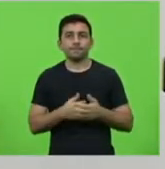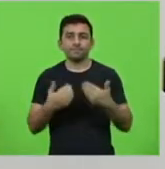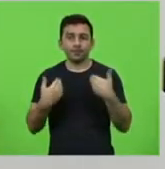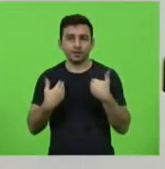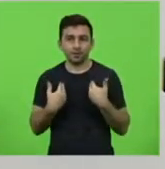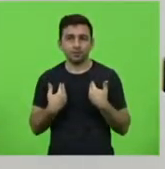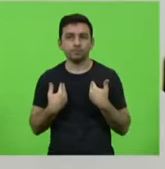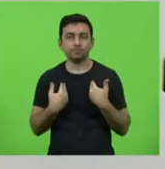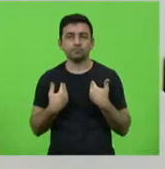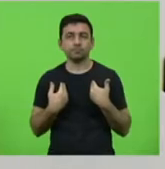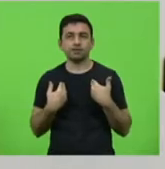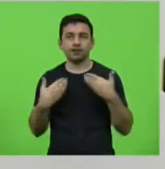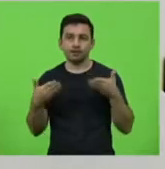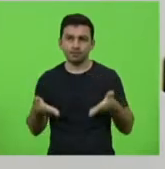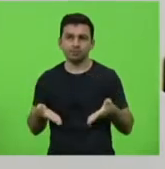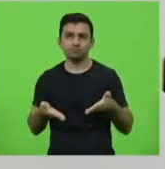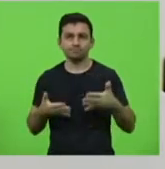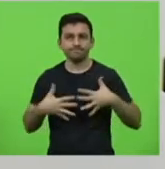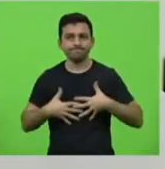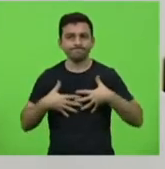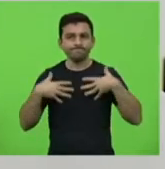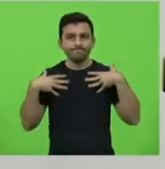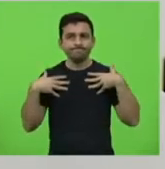fazer uma homenagem a